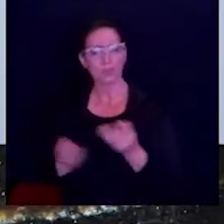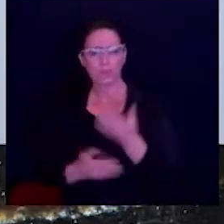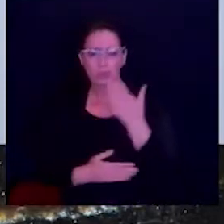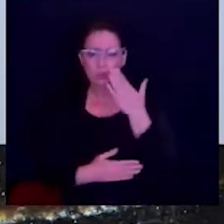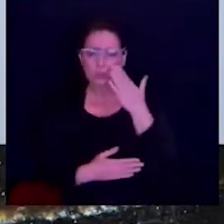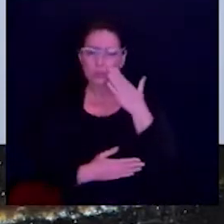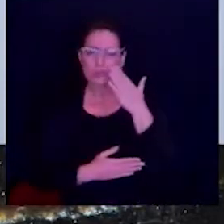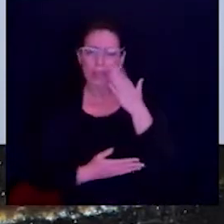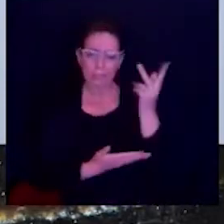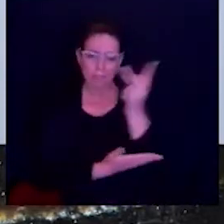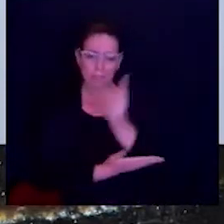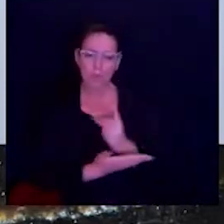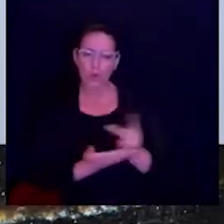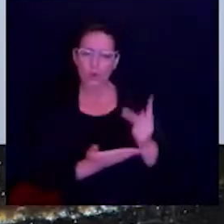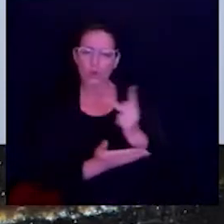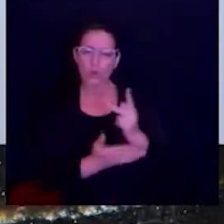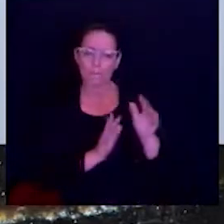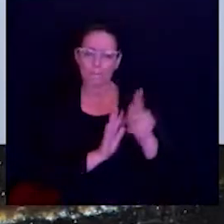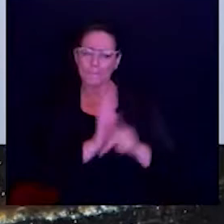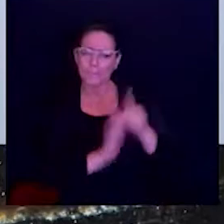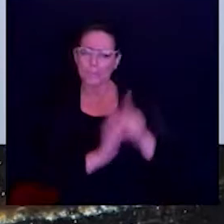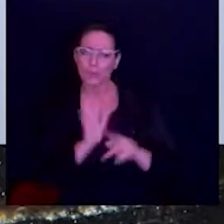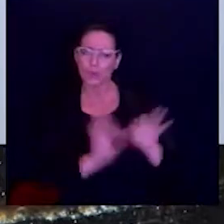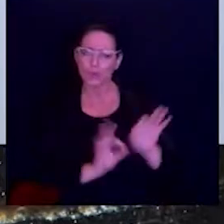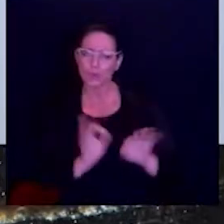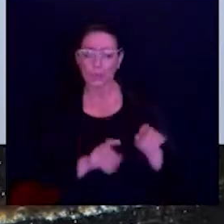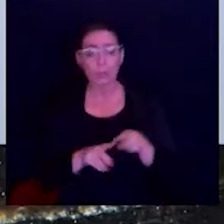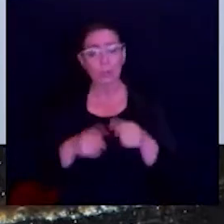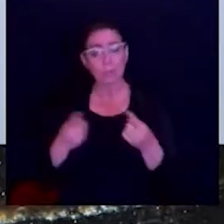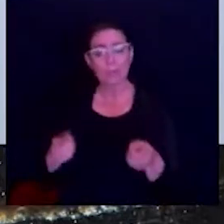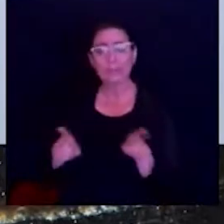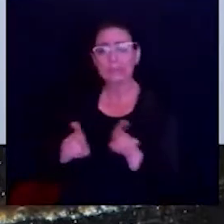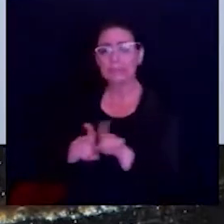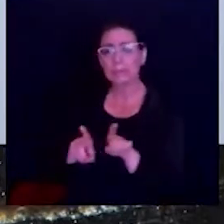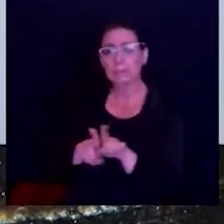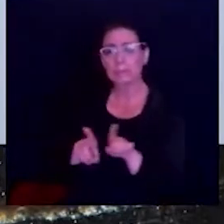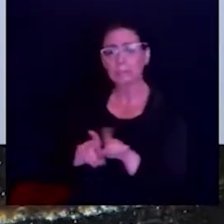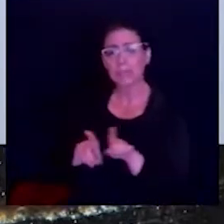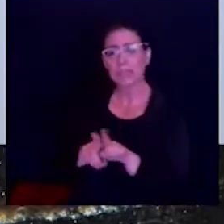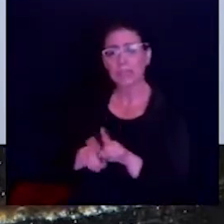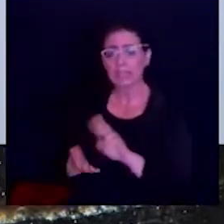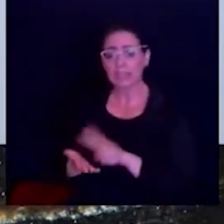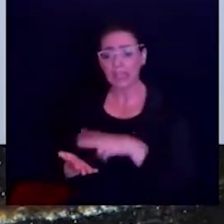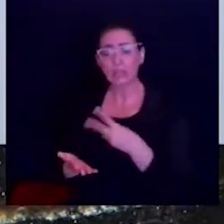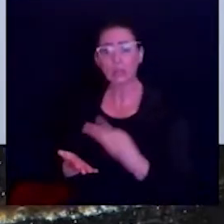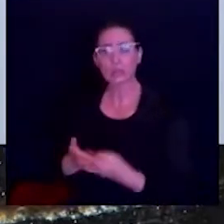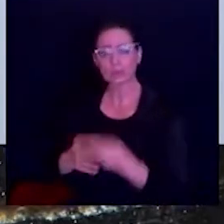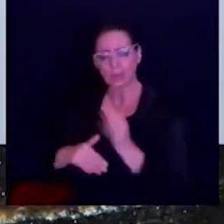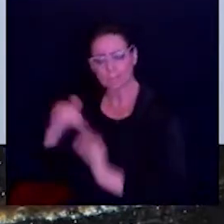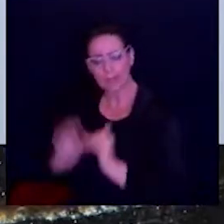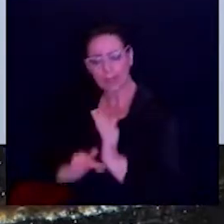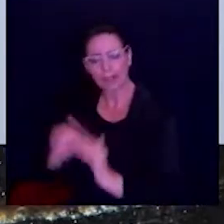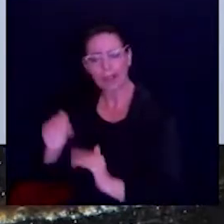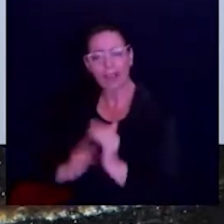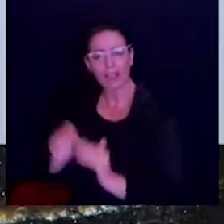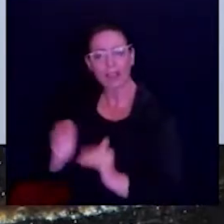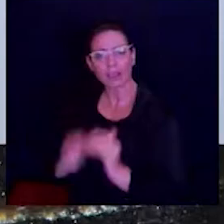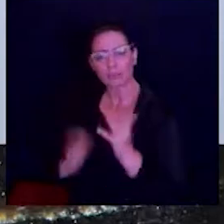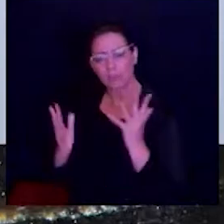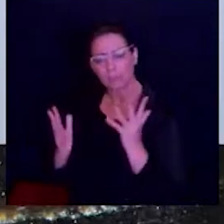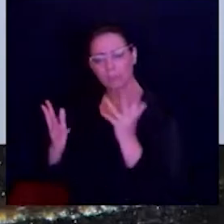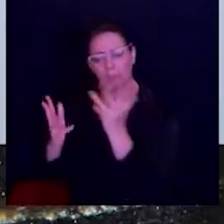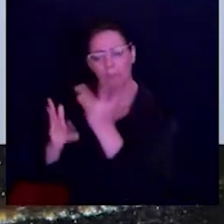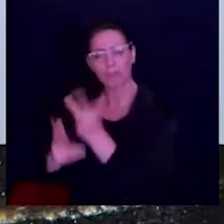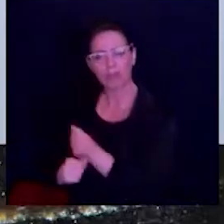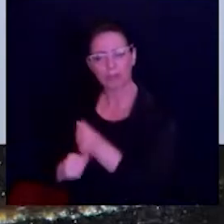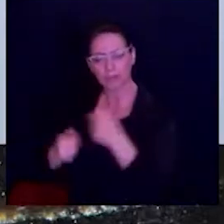projetar em teoria, mas também realizar na prática todas as obras que se adaptam da forma mais bela às mais